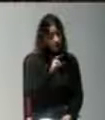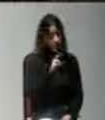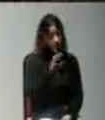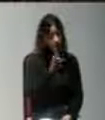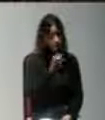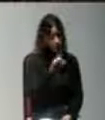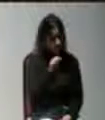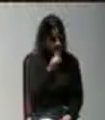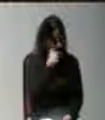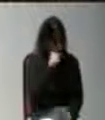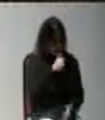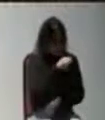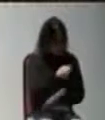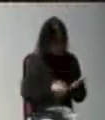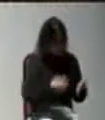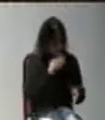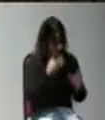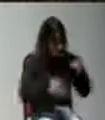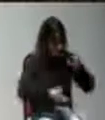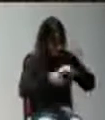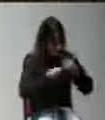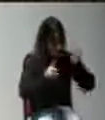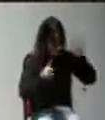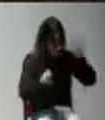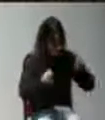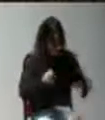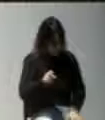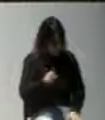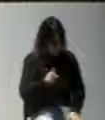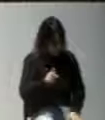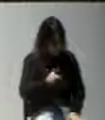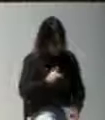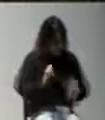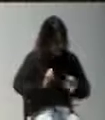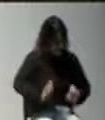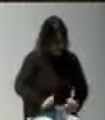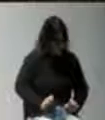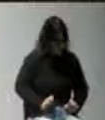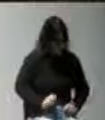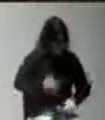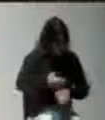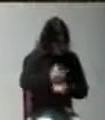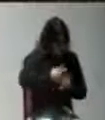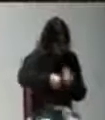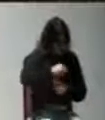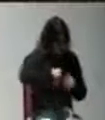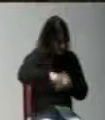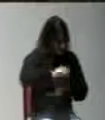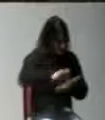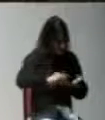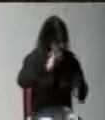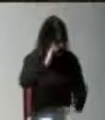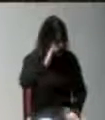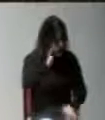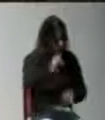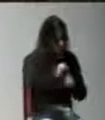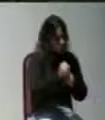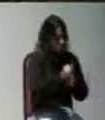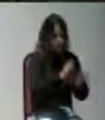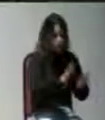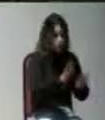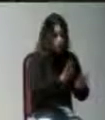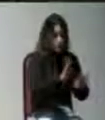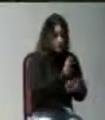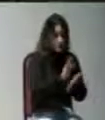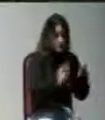aspas, não se trata apenas de a ética se encontrar envolvida na tarefa da teoria social, mas a teoria social,